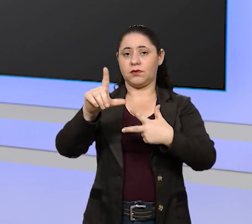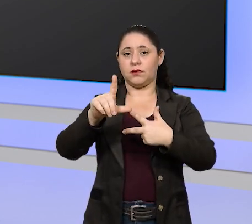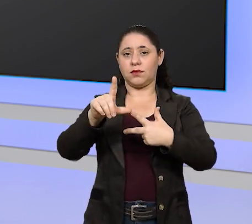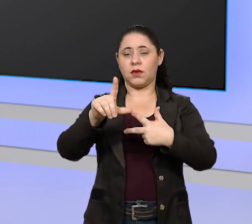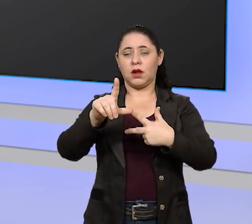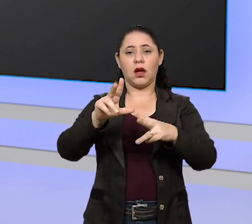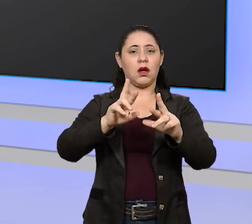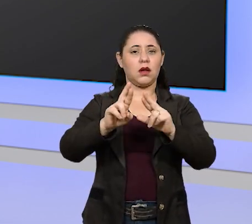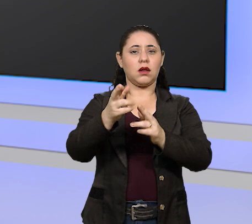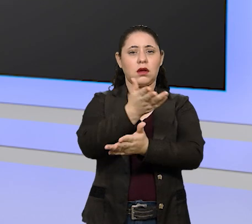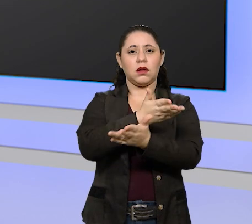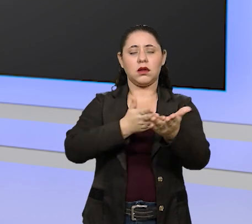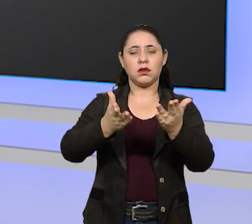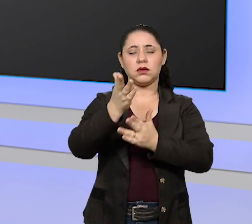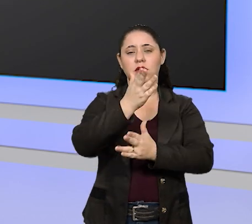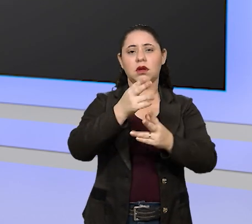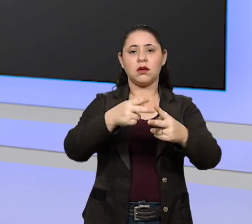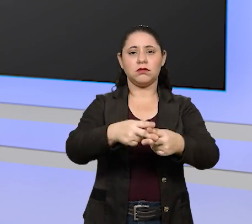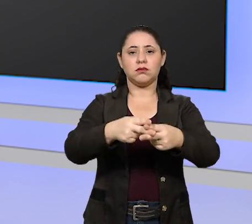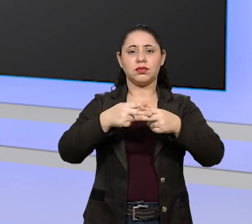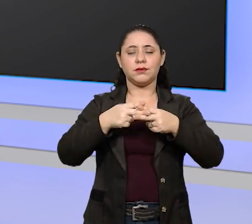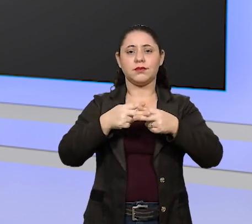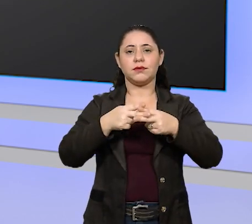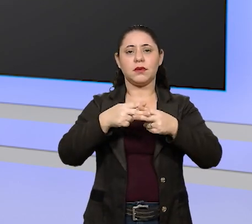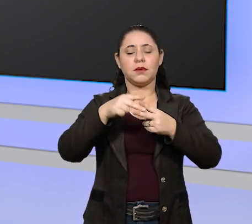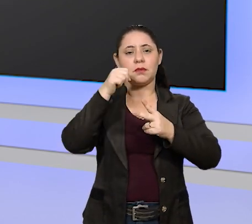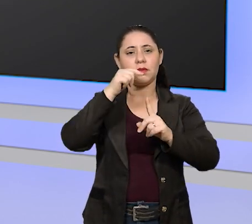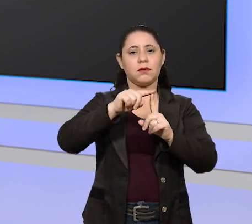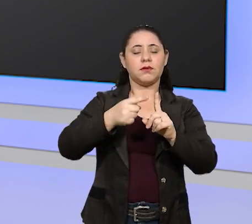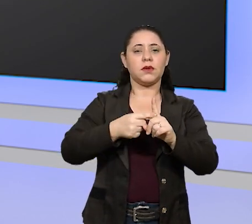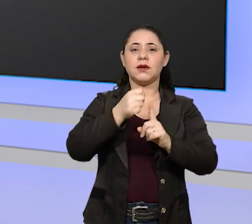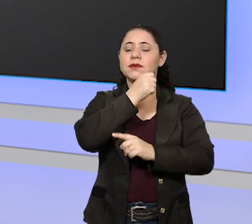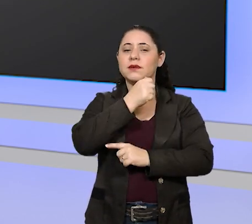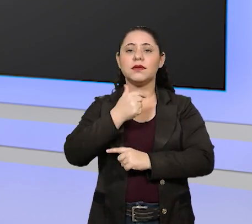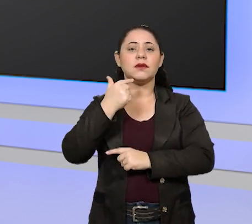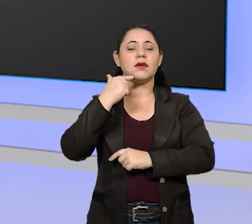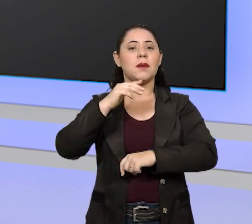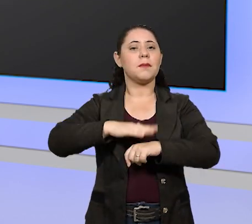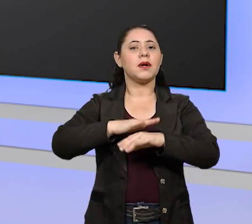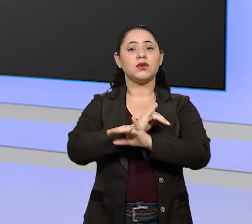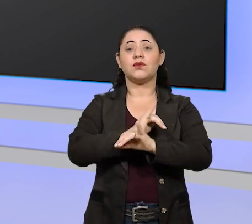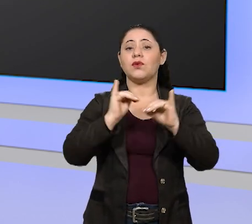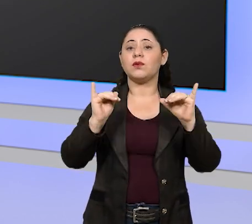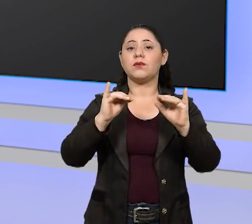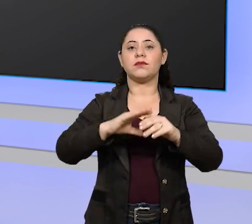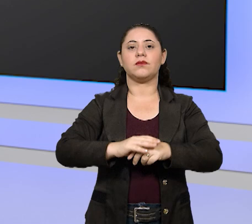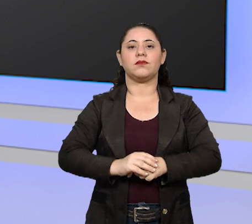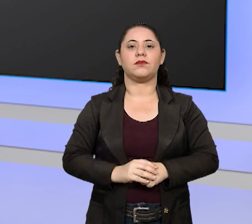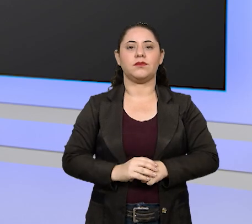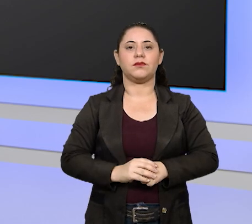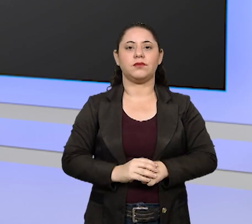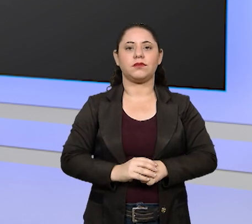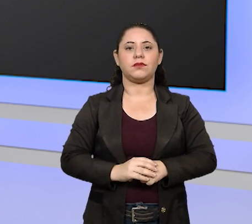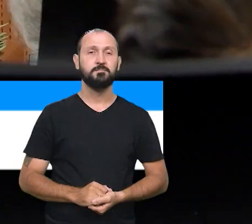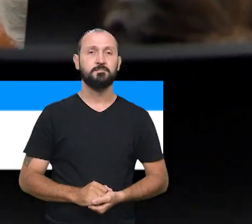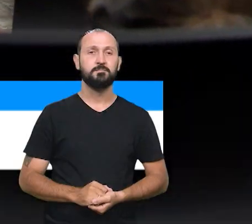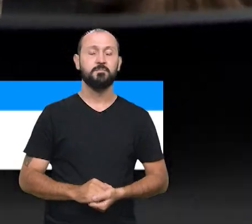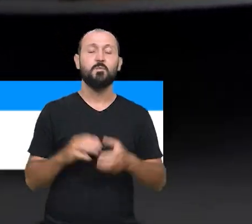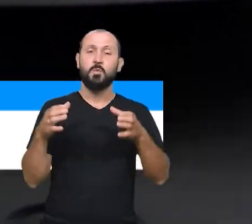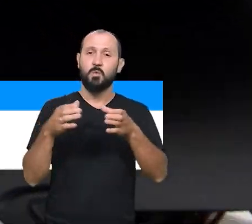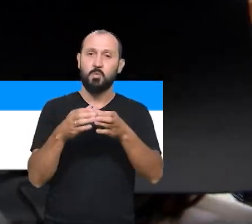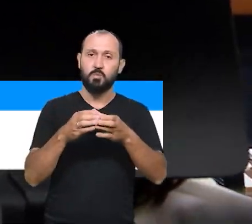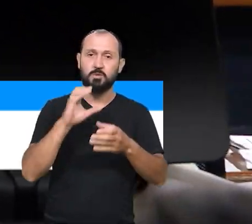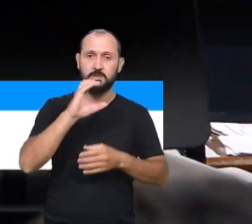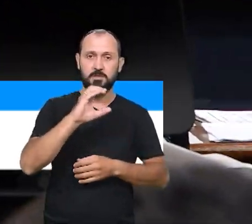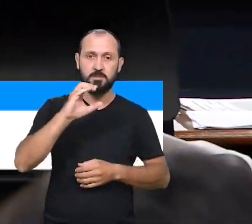Poder Legislativo com relação à licença maternidade. Ana Paula Gimenez traz mais informações. Os